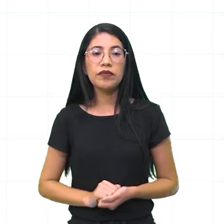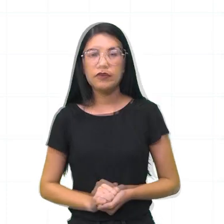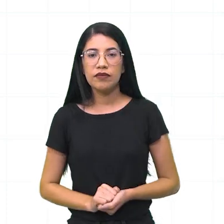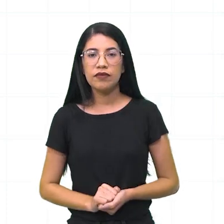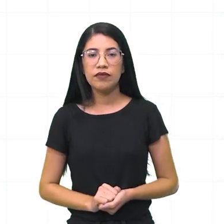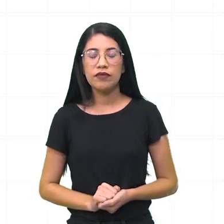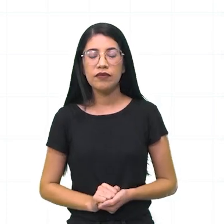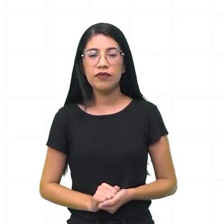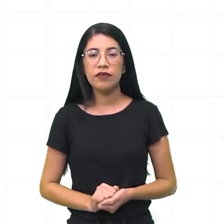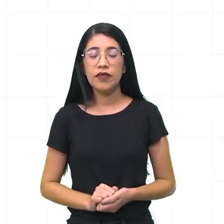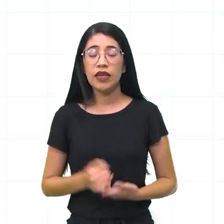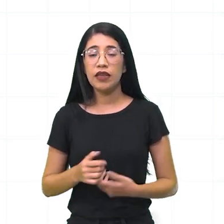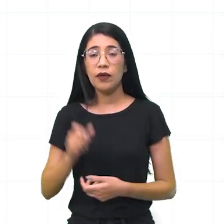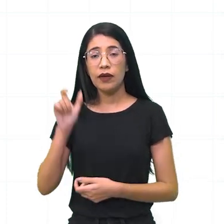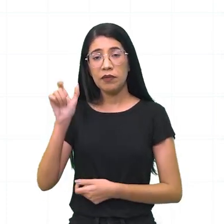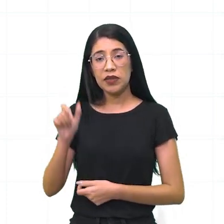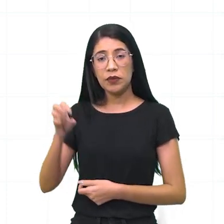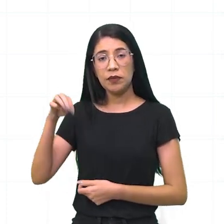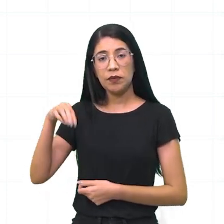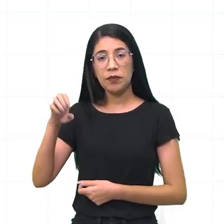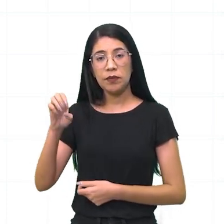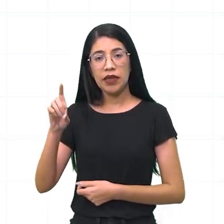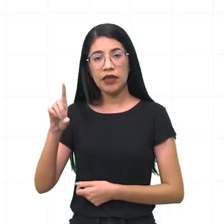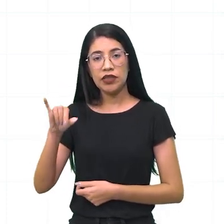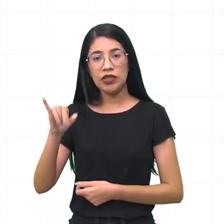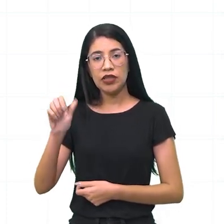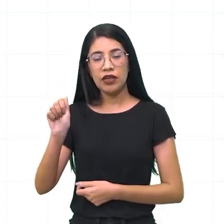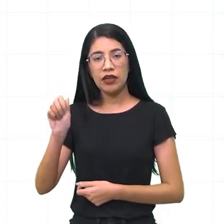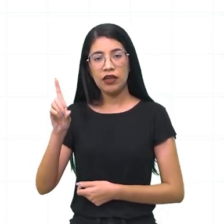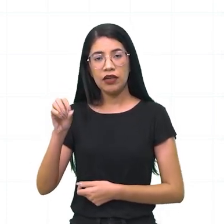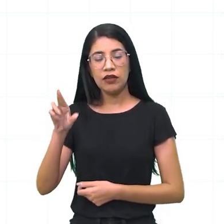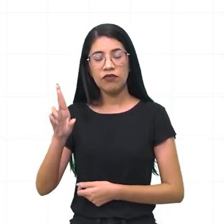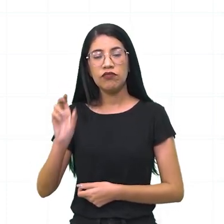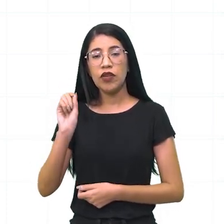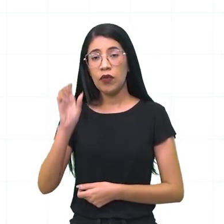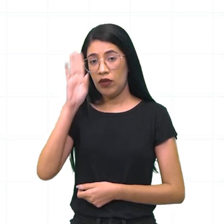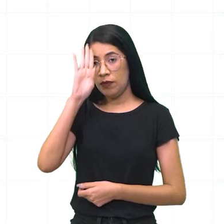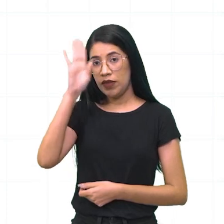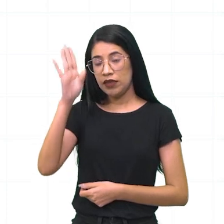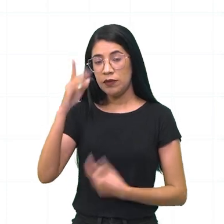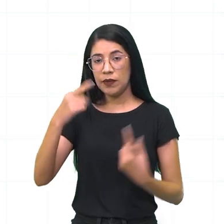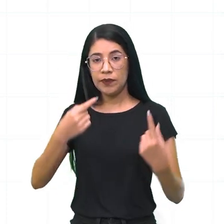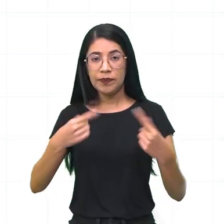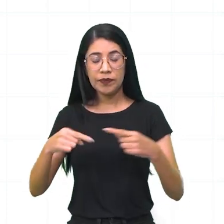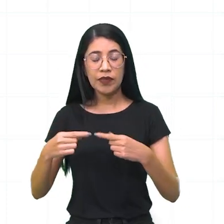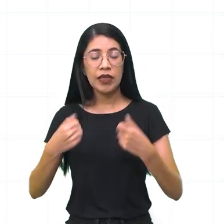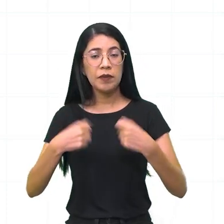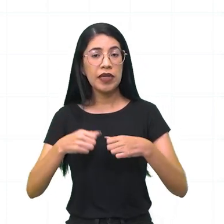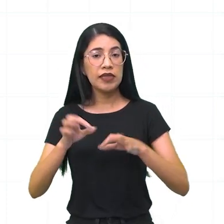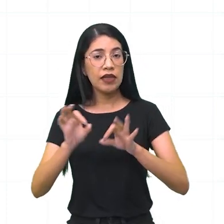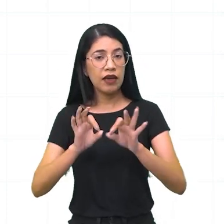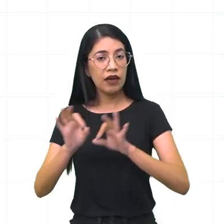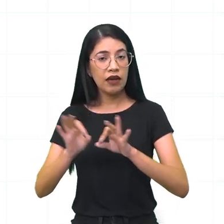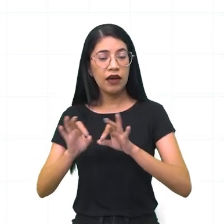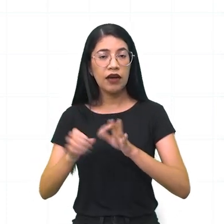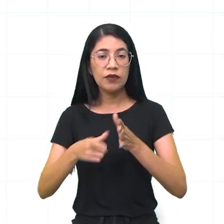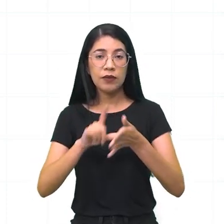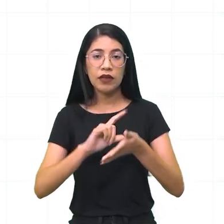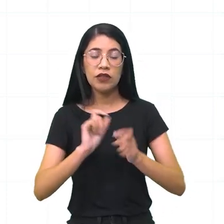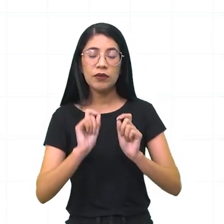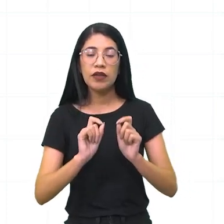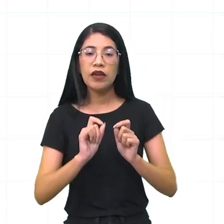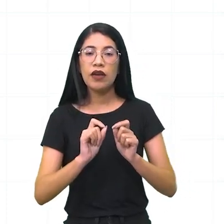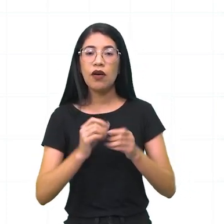Então, o mediador é uma figura central no debate e deve estar preparado tanto para